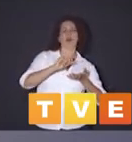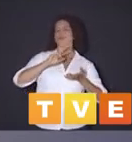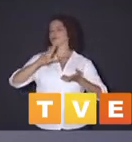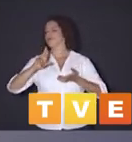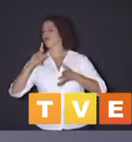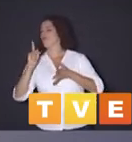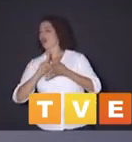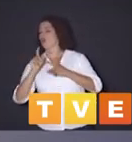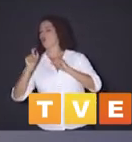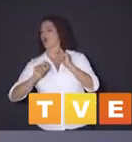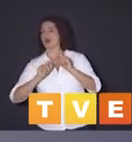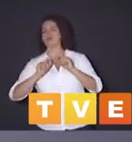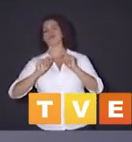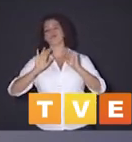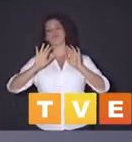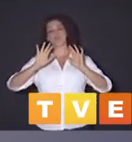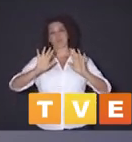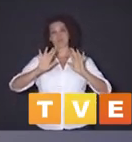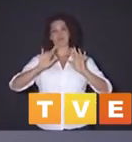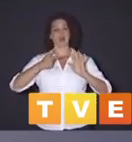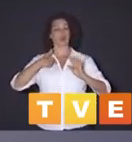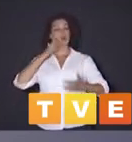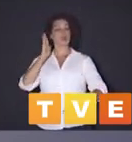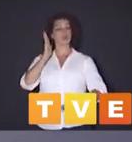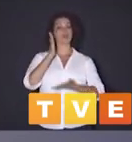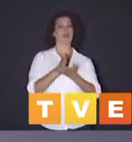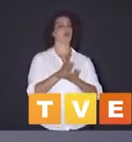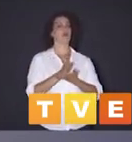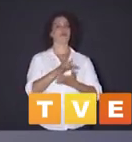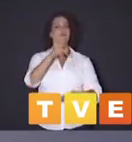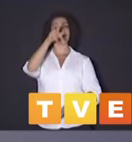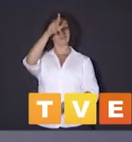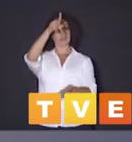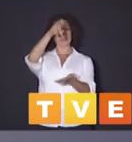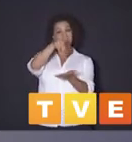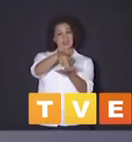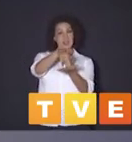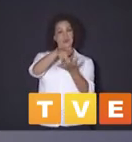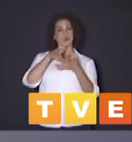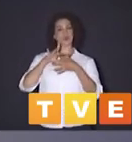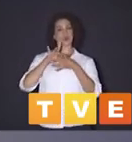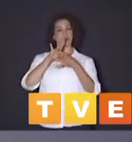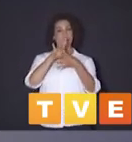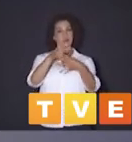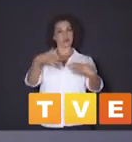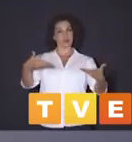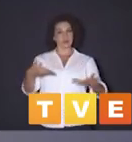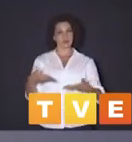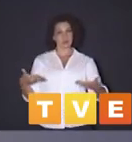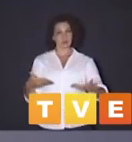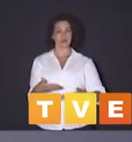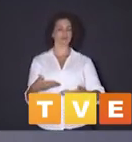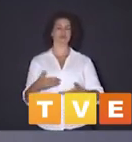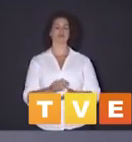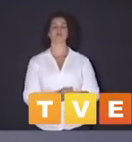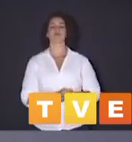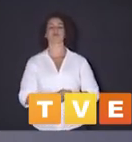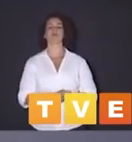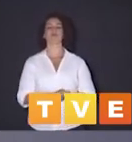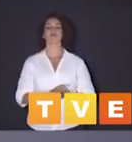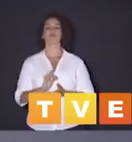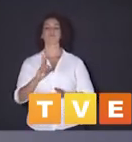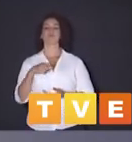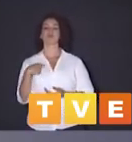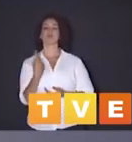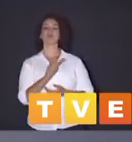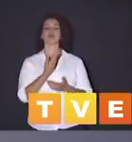é eu vou entrar direto na verdade no contexto atual e assim nós